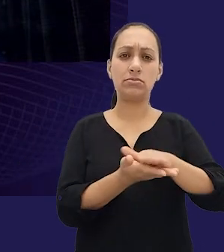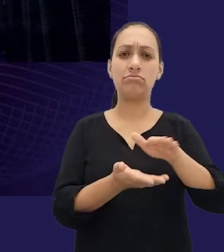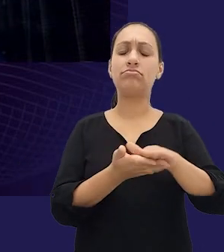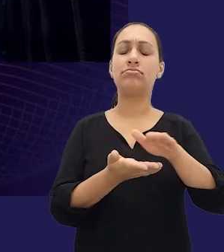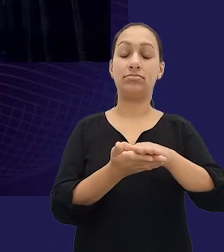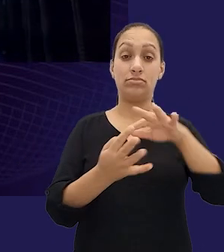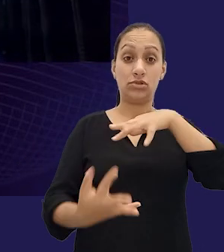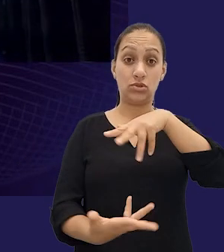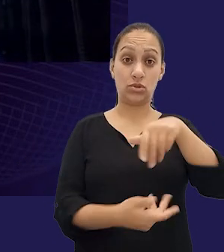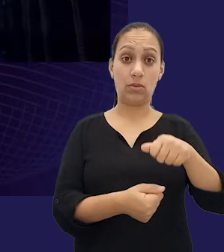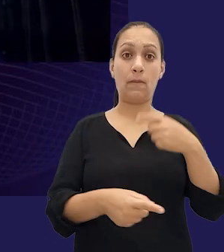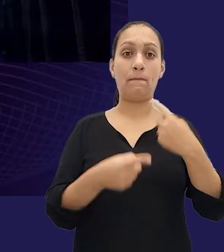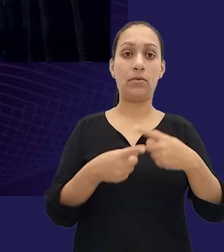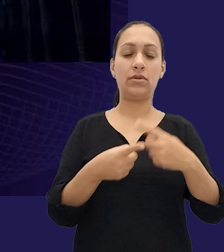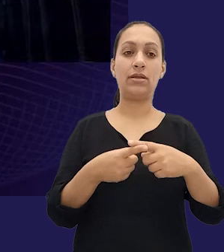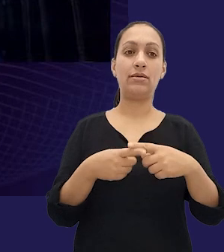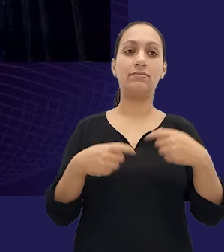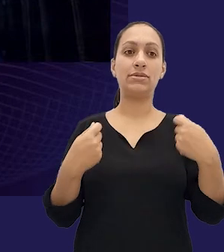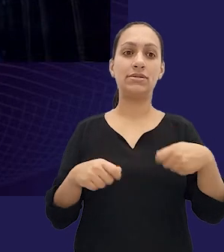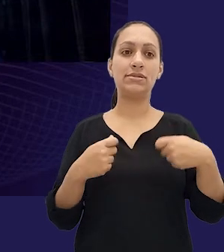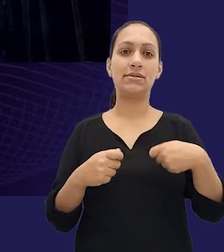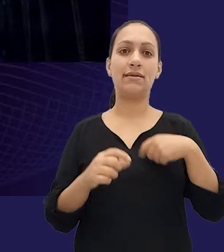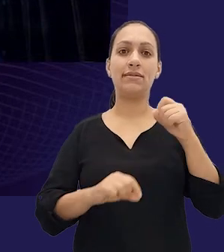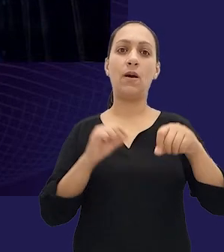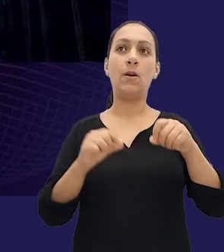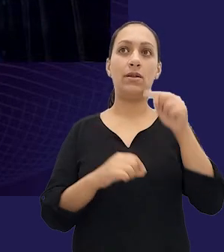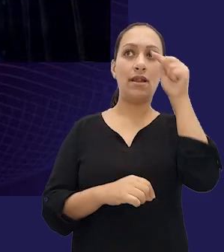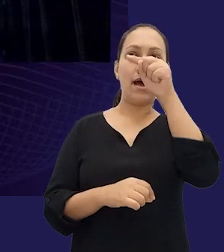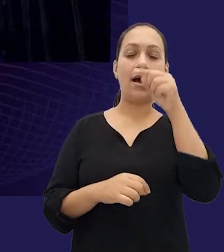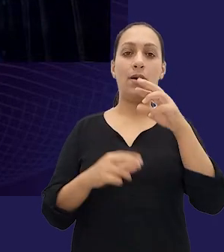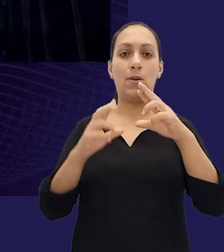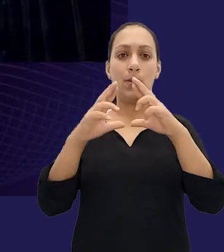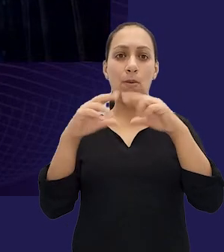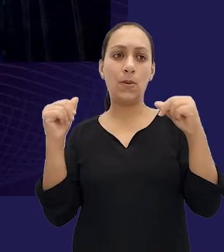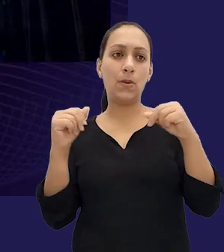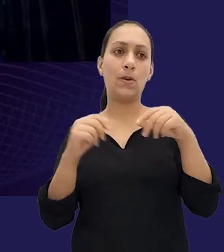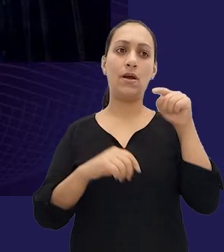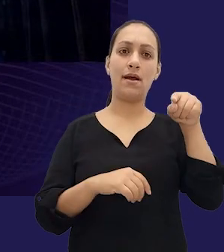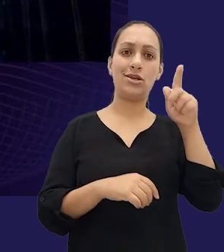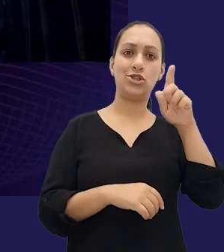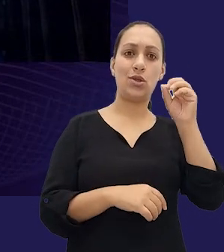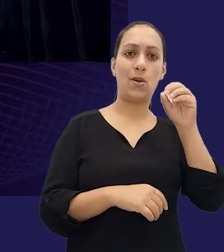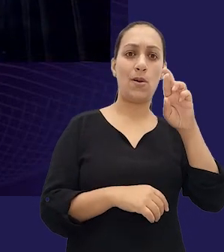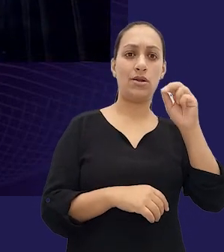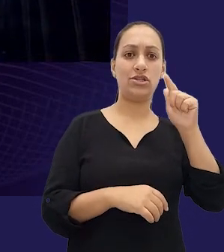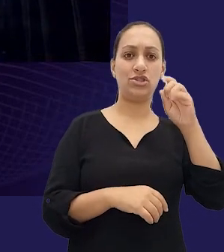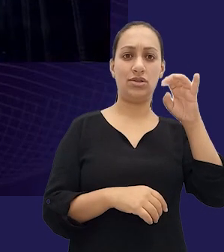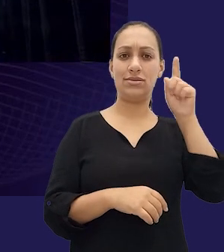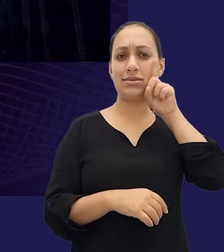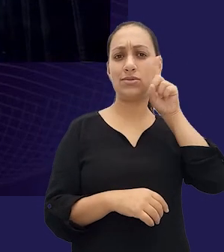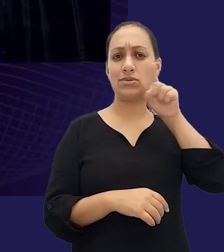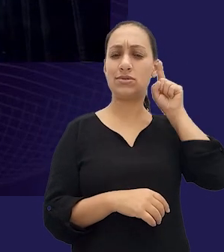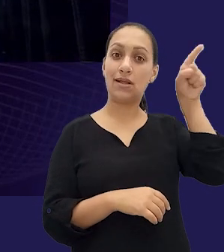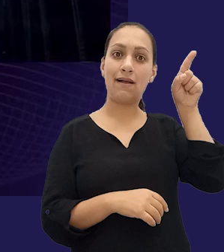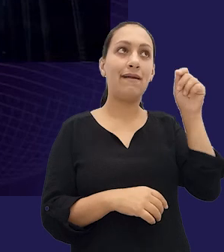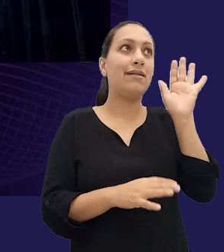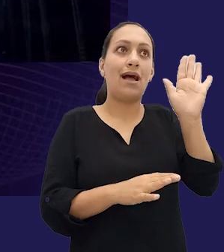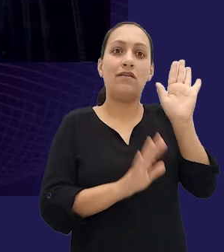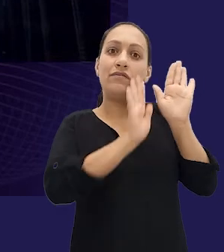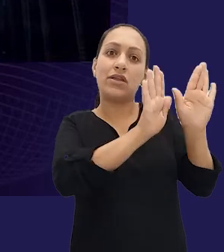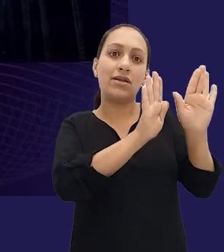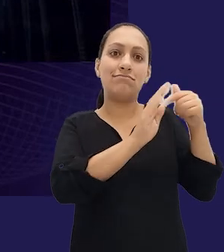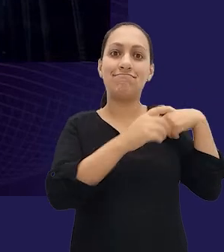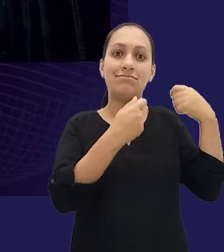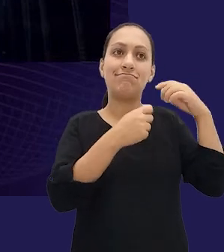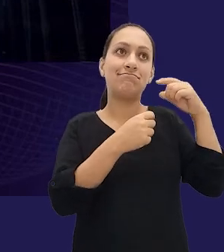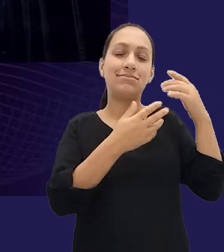o que a gente tem está lá, né, então está na Rússia, está na Geórgia, está em alguns locais e dali não sai, né,